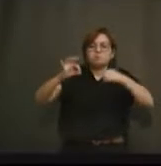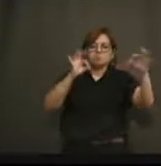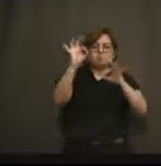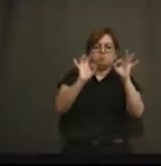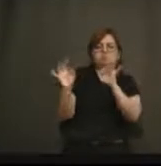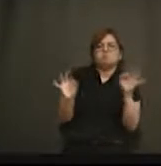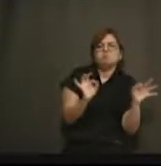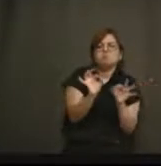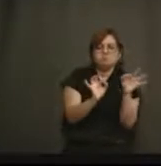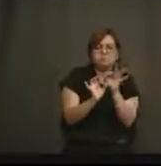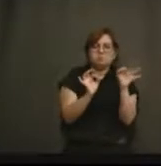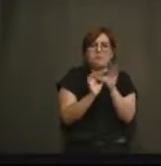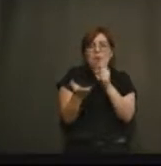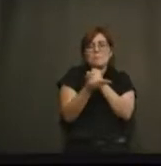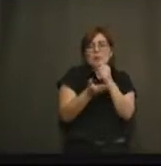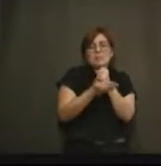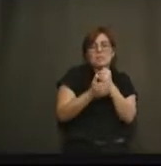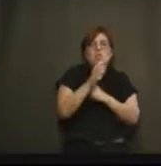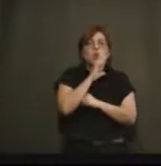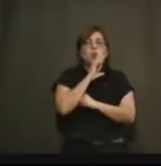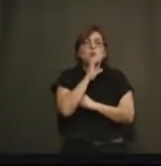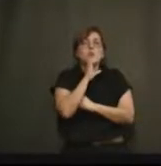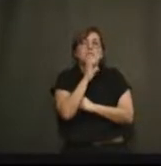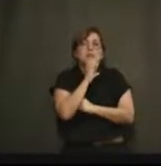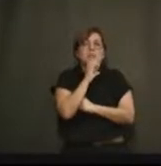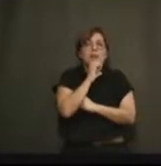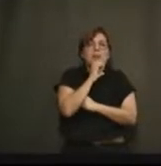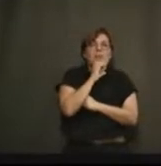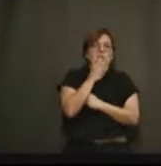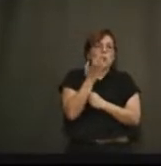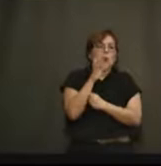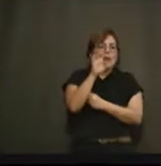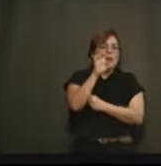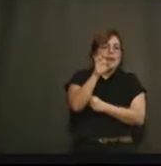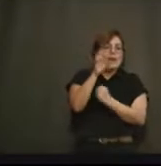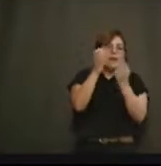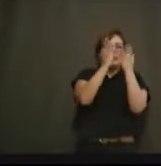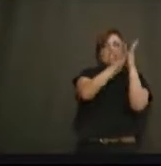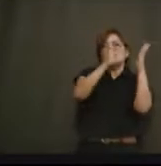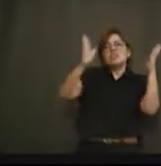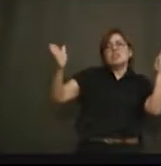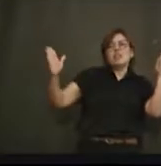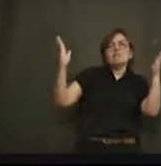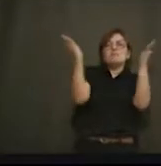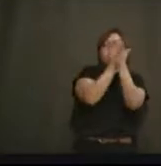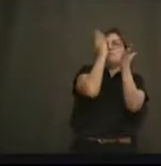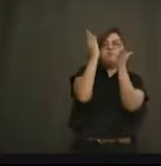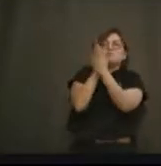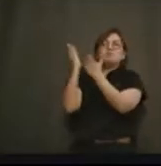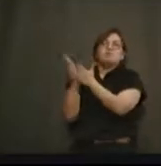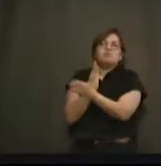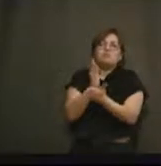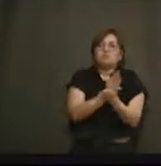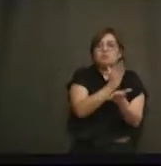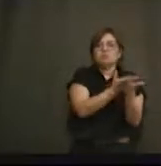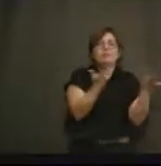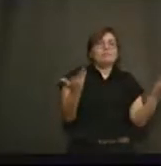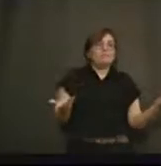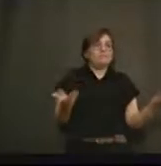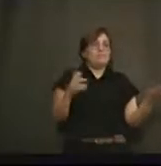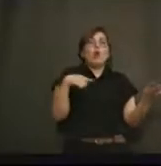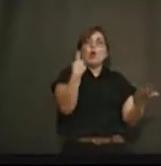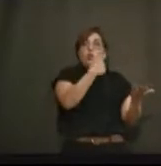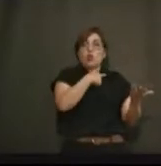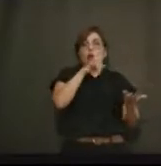a expressão conhecimento enciclopédico. E recomenda que, já que nós, o IMPA,